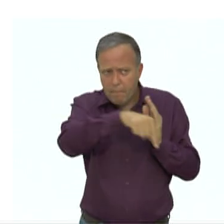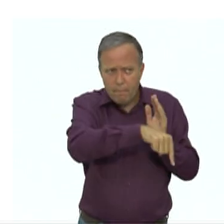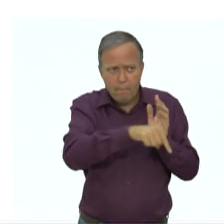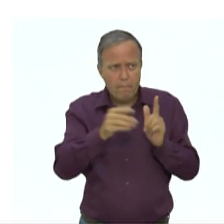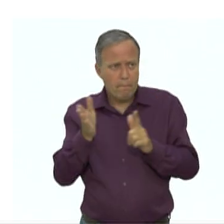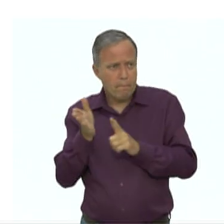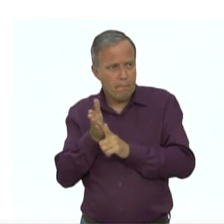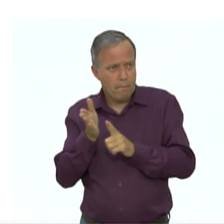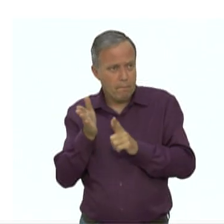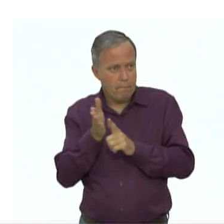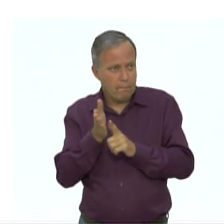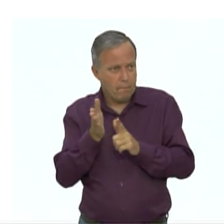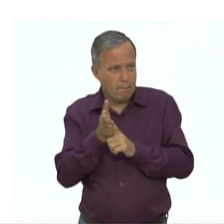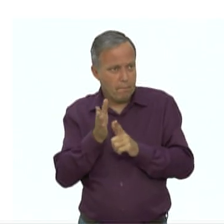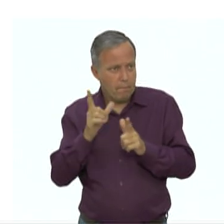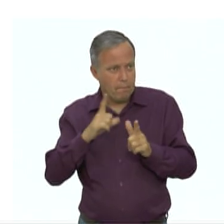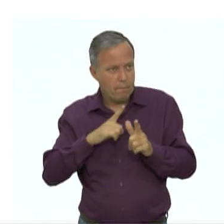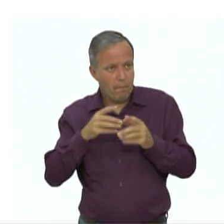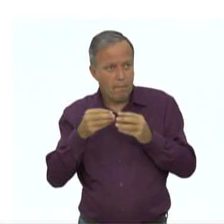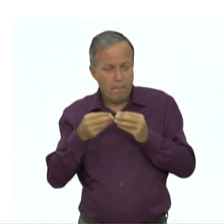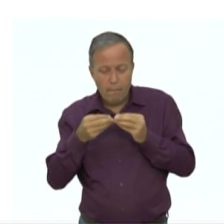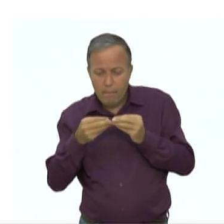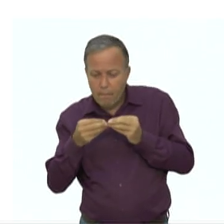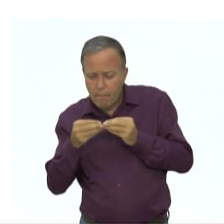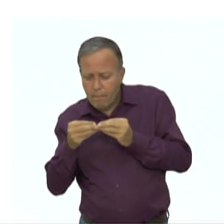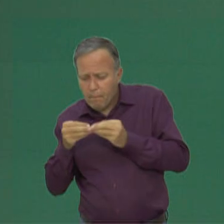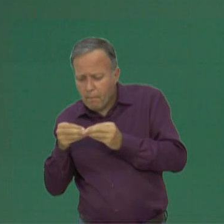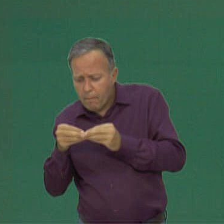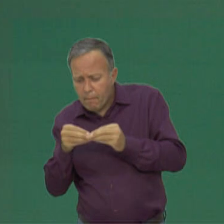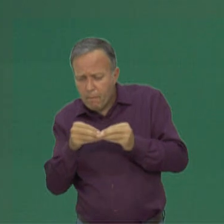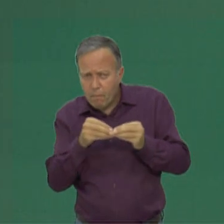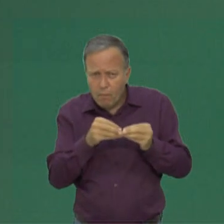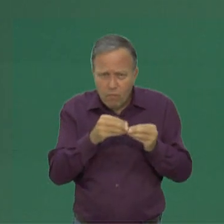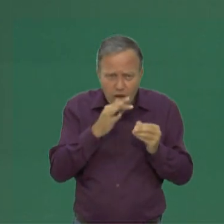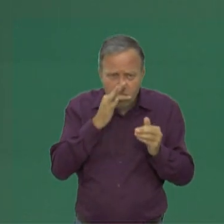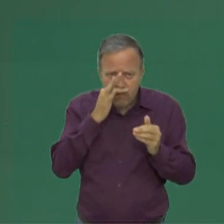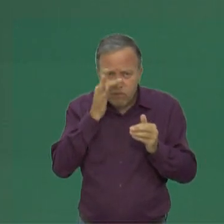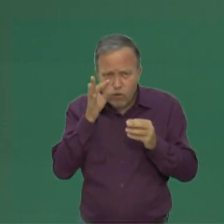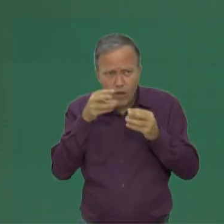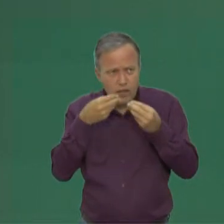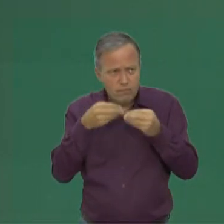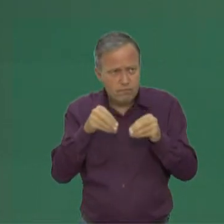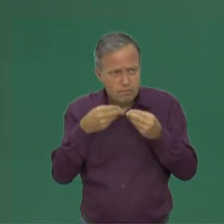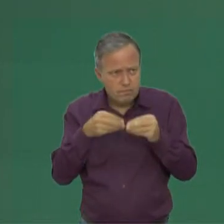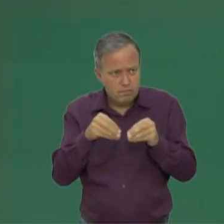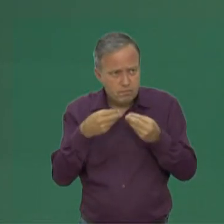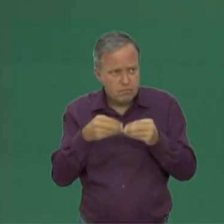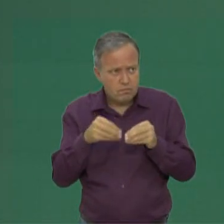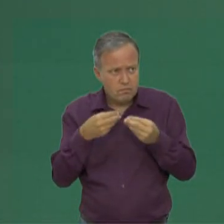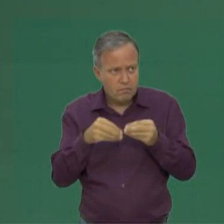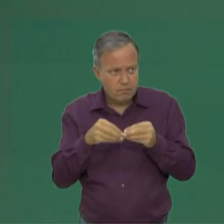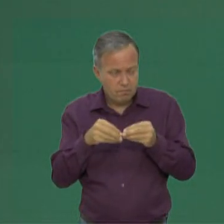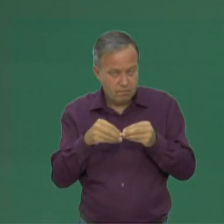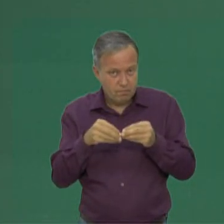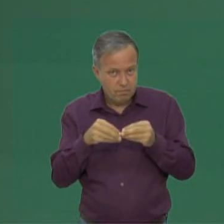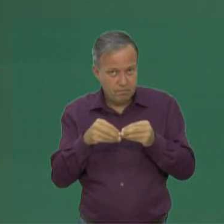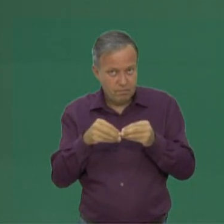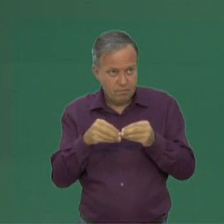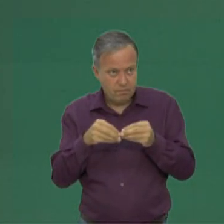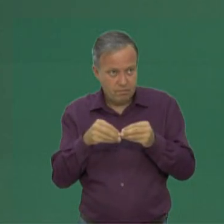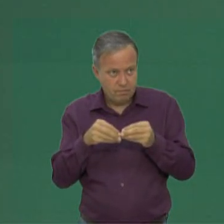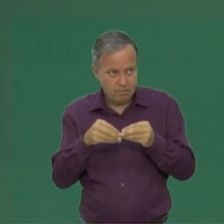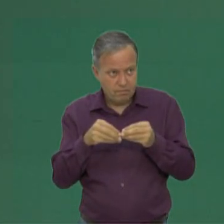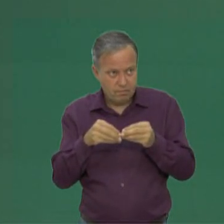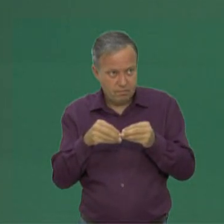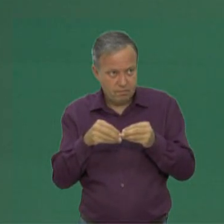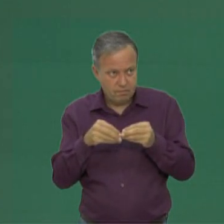hay una palmera de plástico. Ou seja, o suíço,